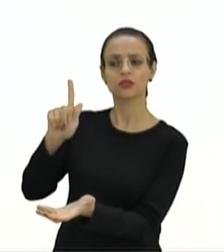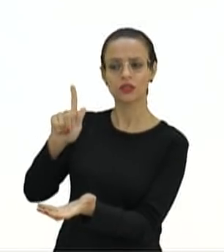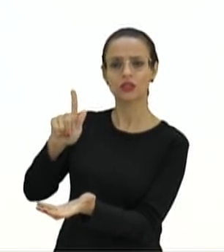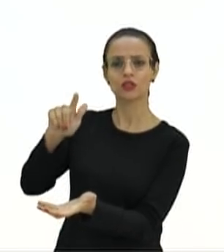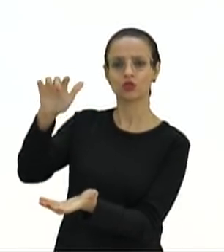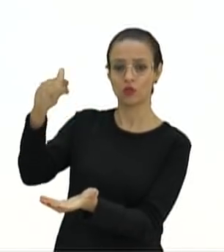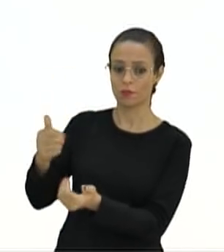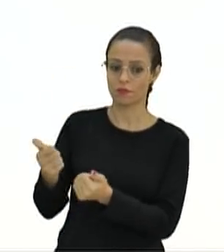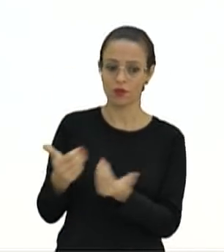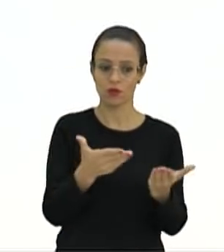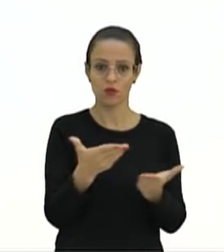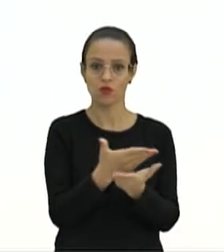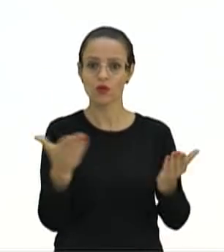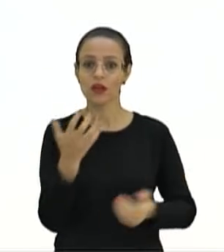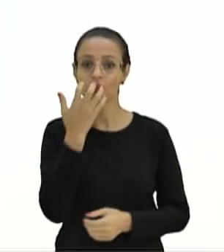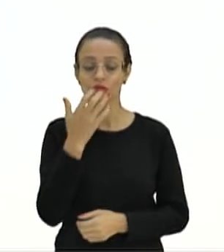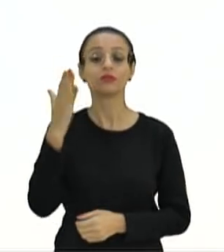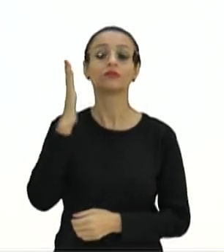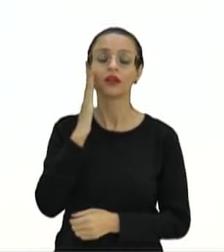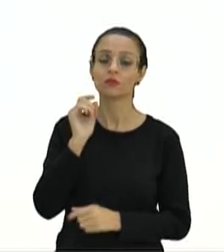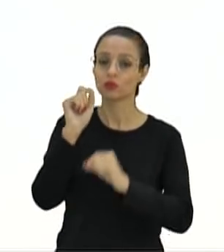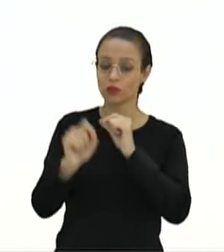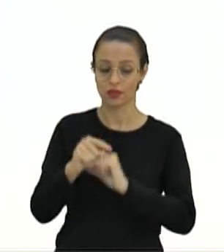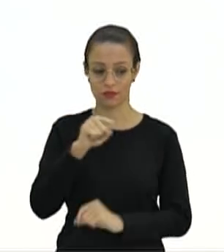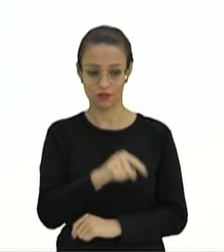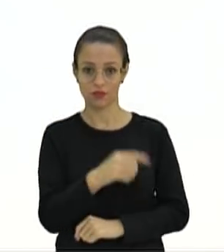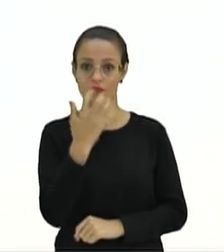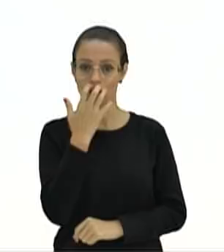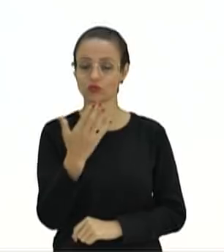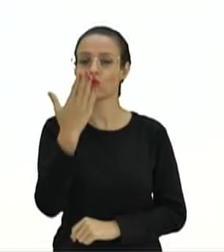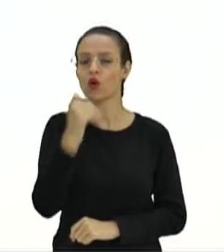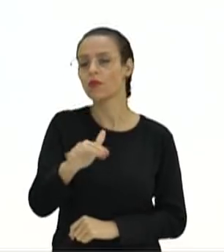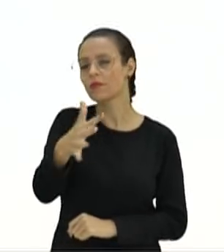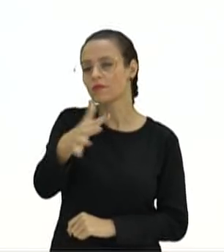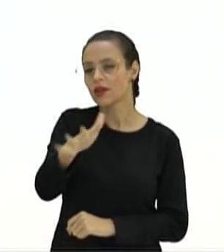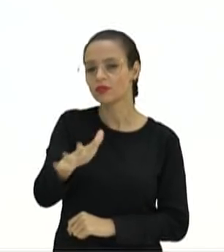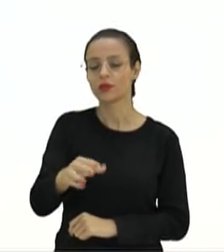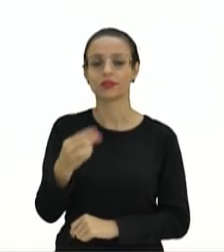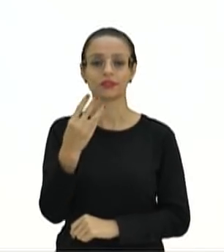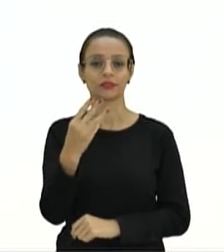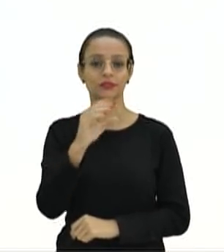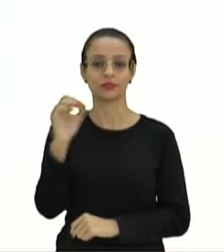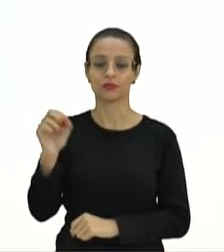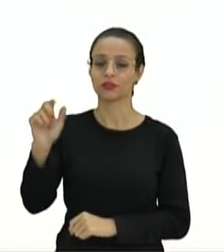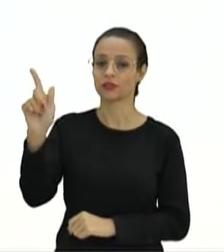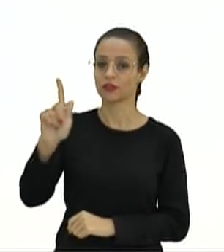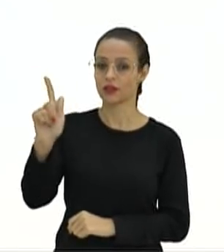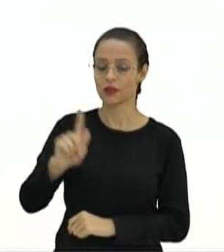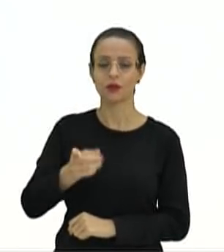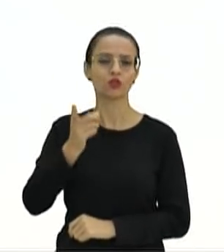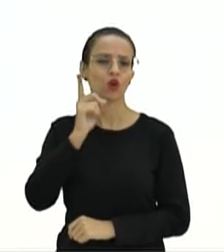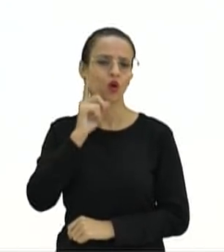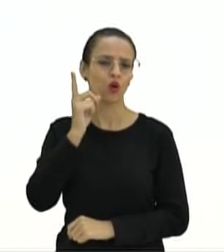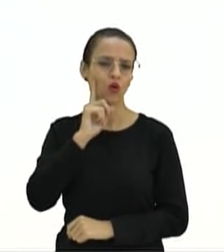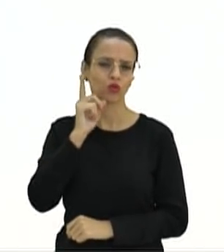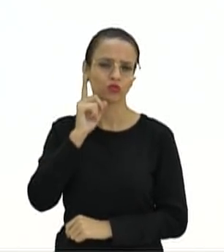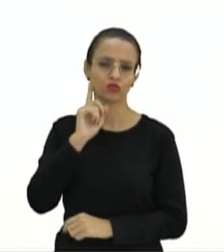para cachorro, sabendo que um cão come em média 300 gramas por